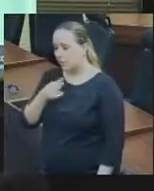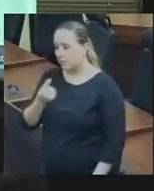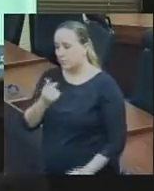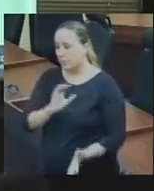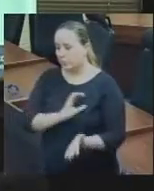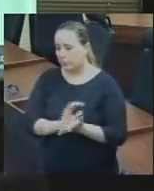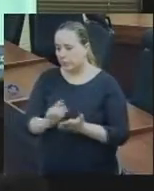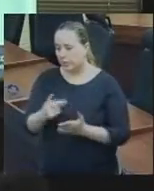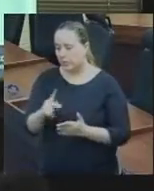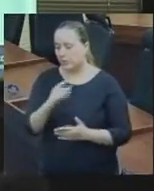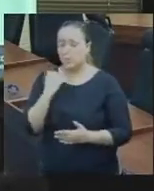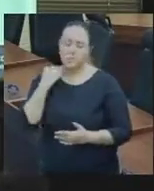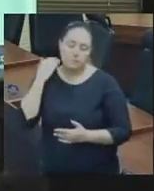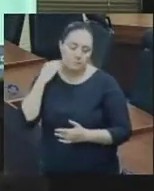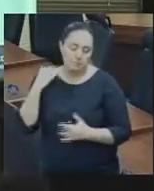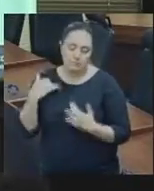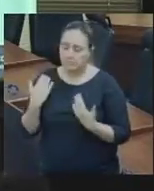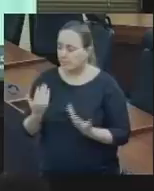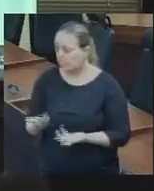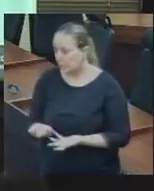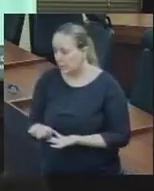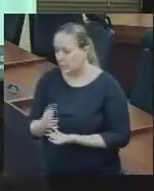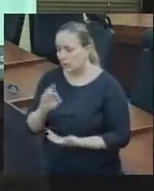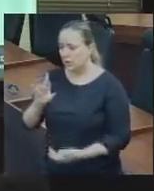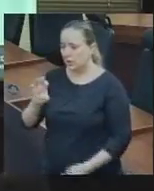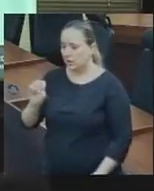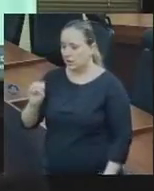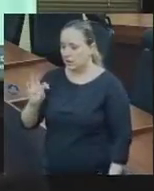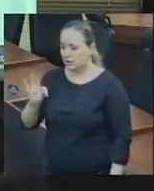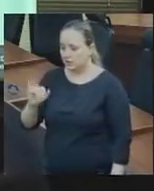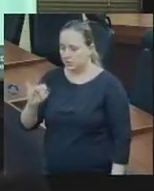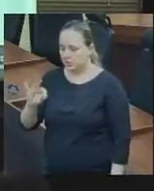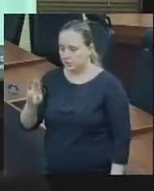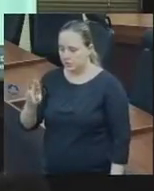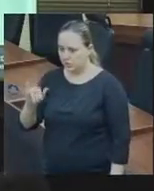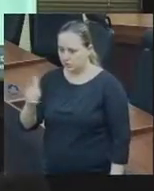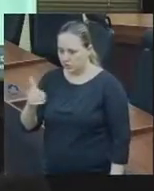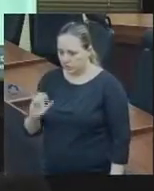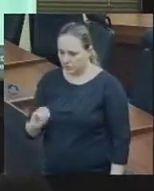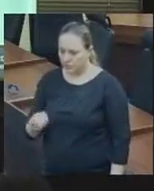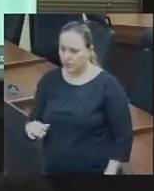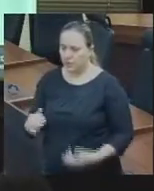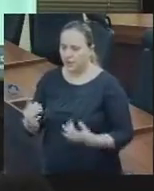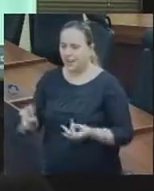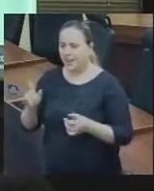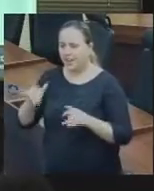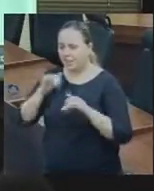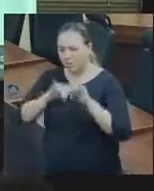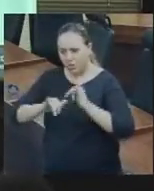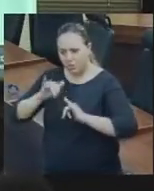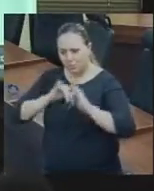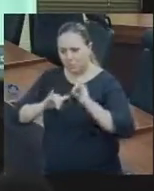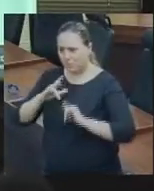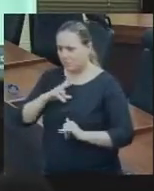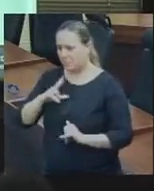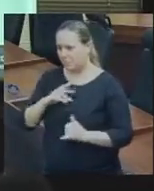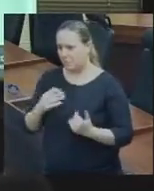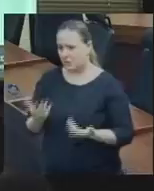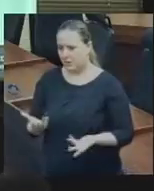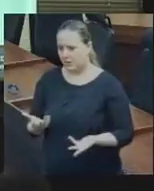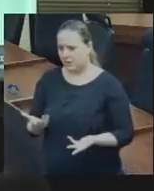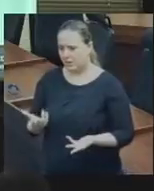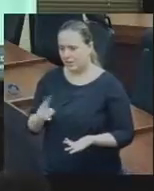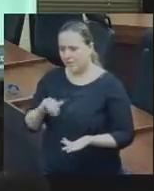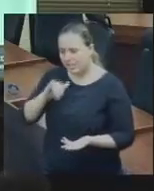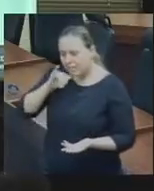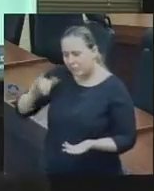na sua conta relacionado à restituição são informações que é você vai ter que revelar